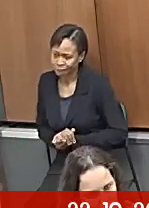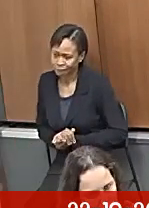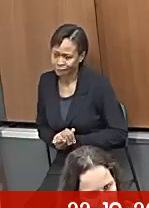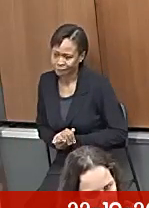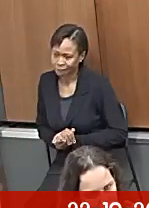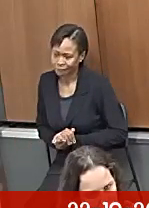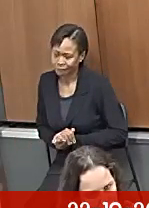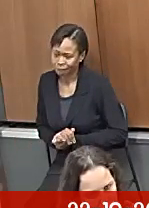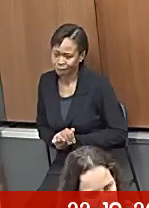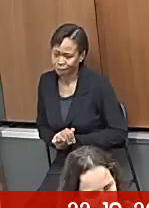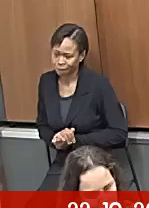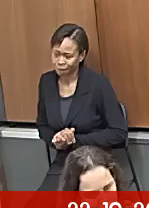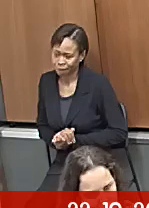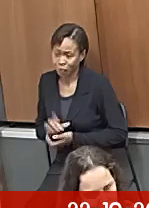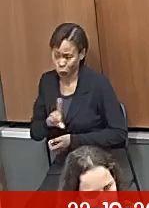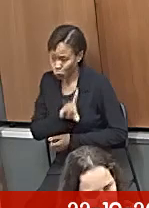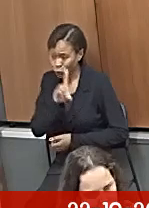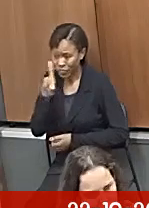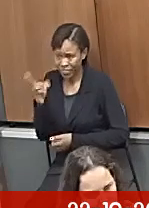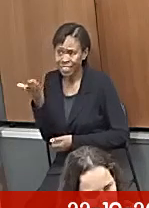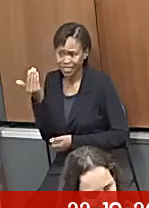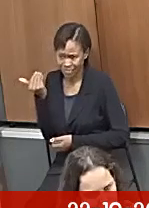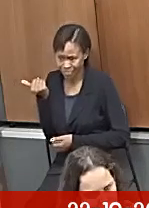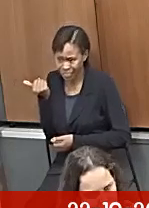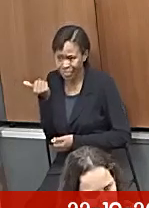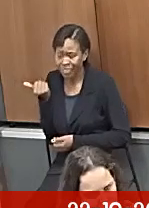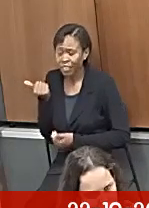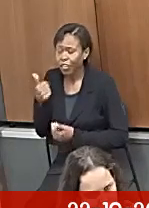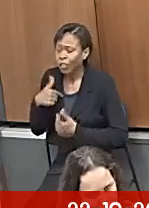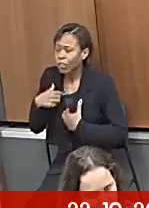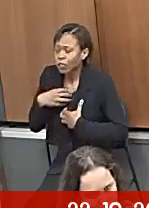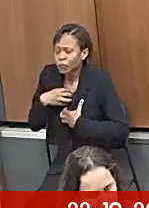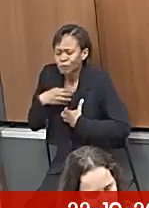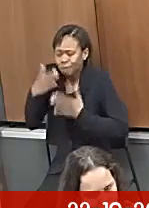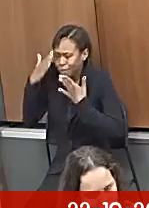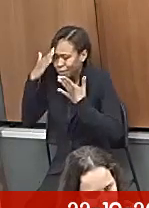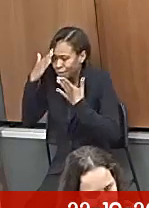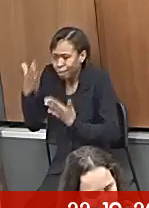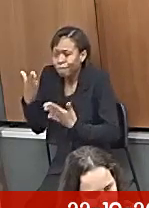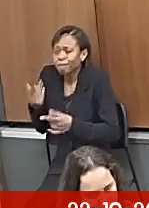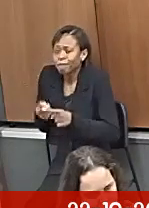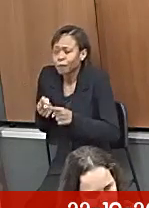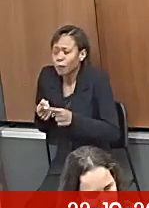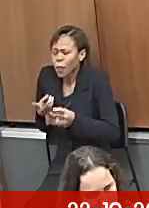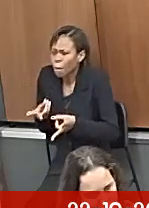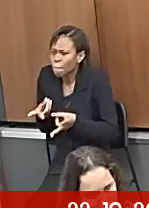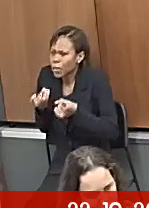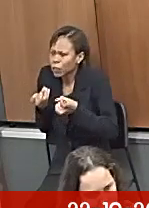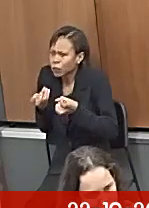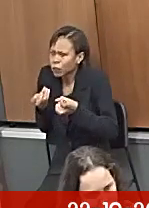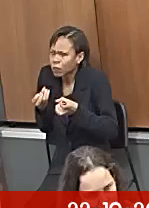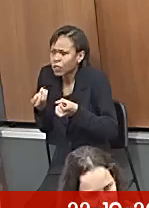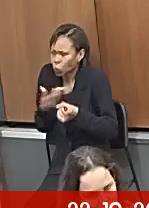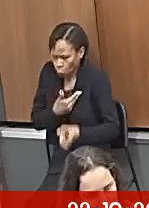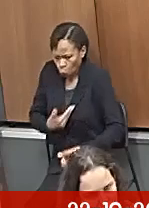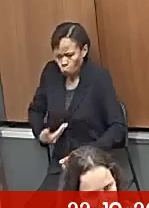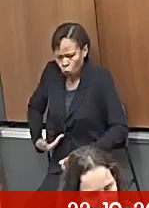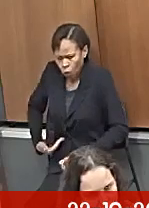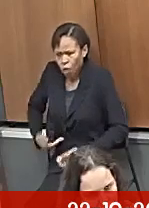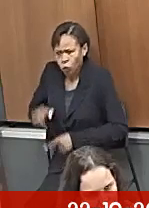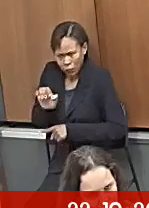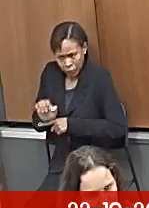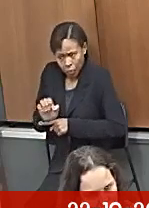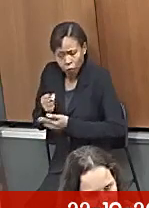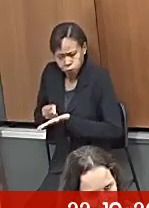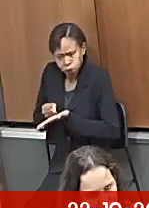no dia, foi um dia de muita gratidão ao perceber esse apoio do Estado. Fiquei